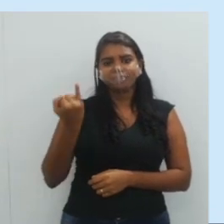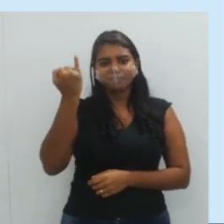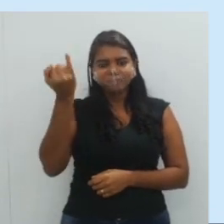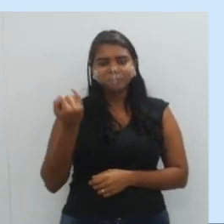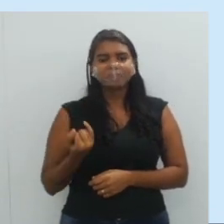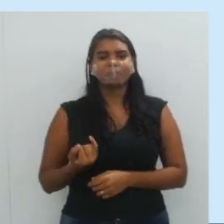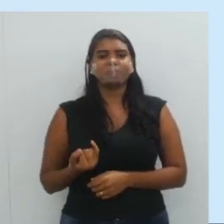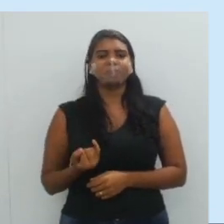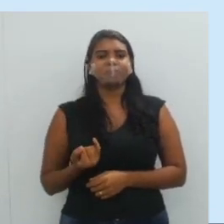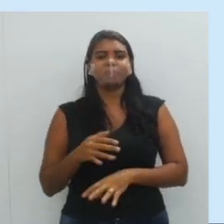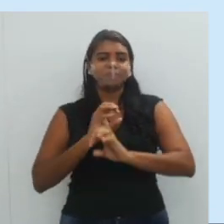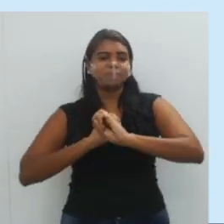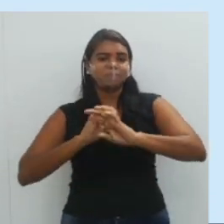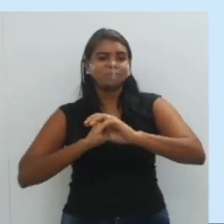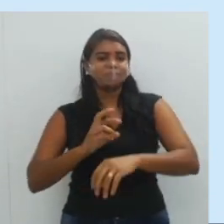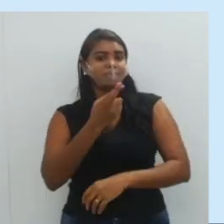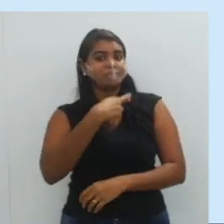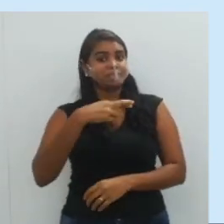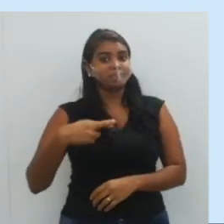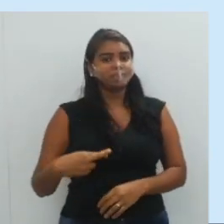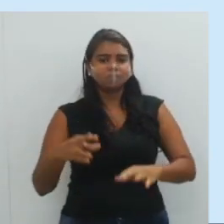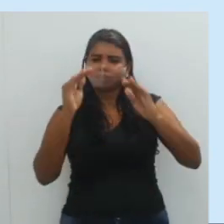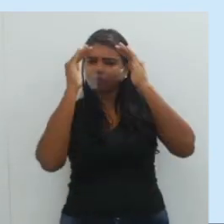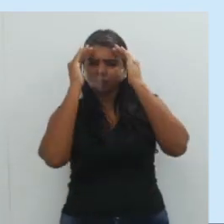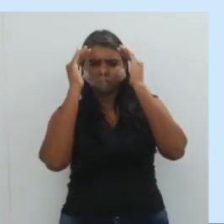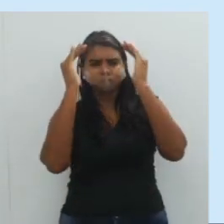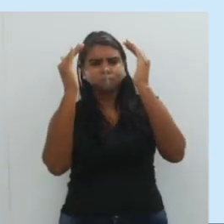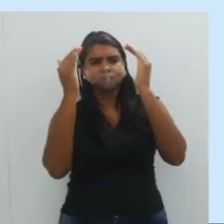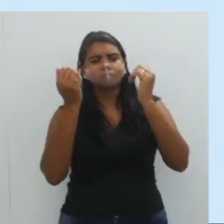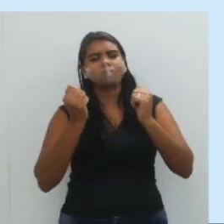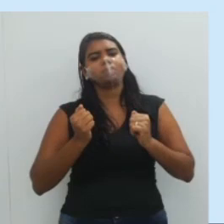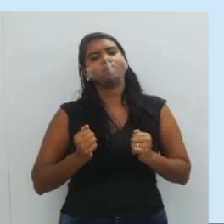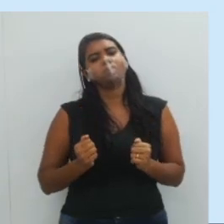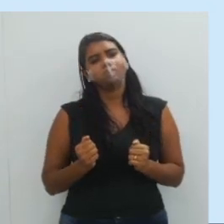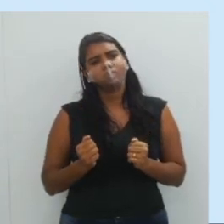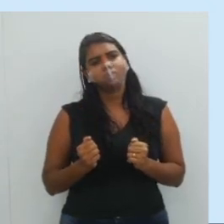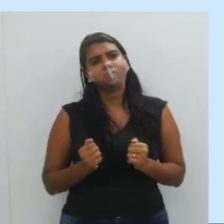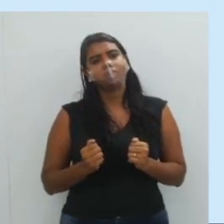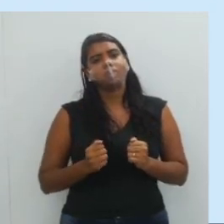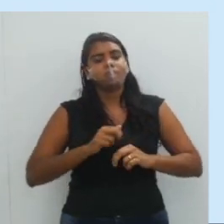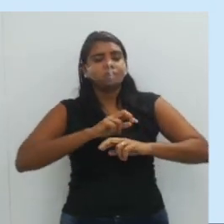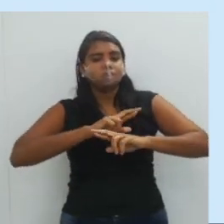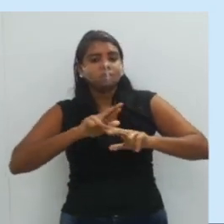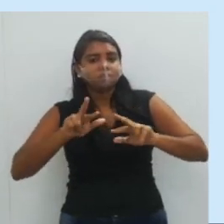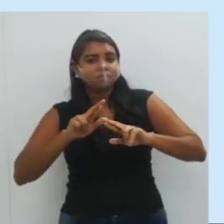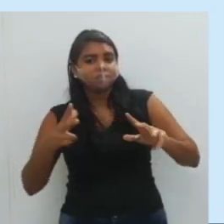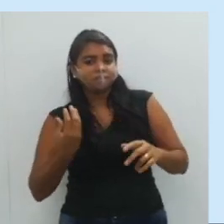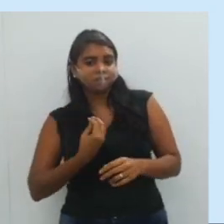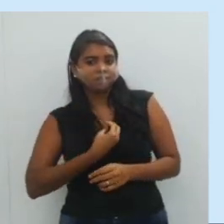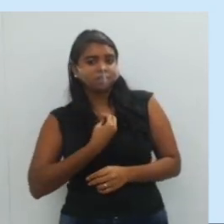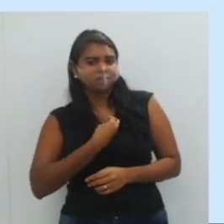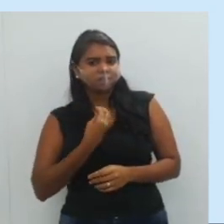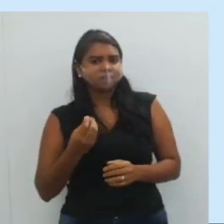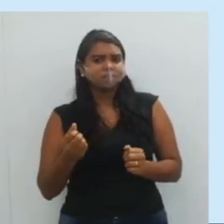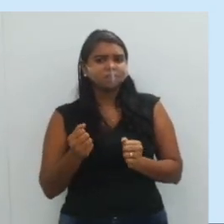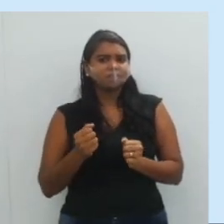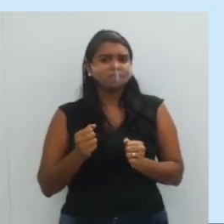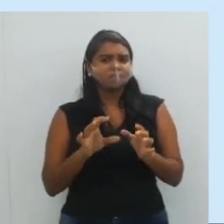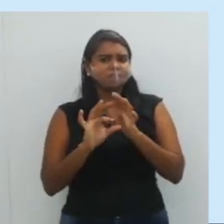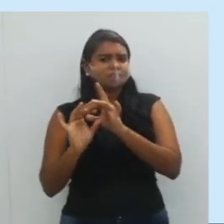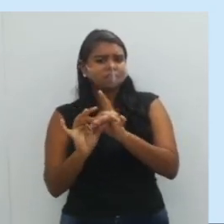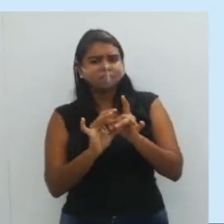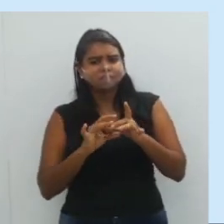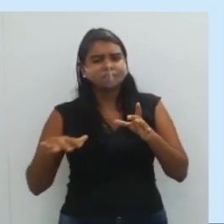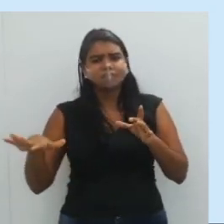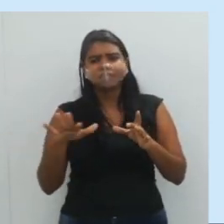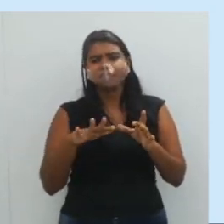O componente ensino religioso, o respeito, a pluralidade, viver em coletivo, não